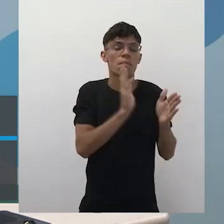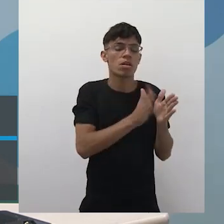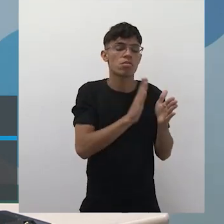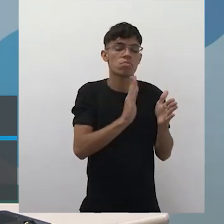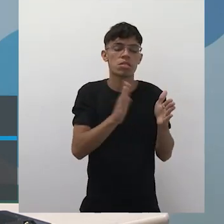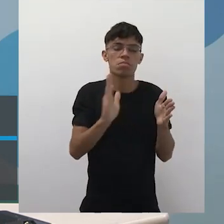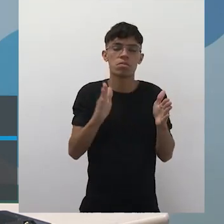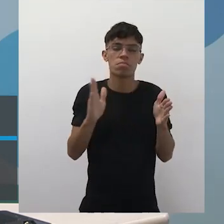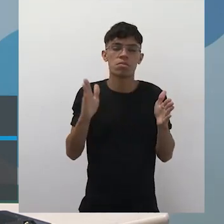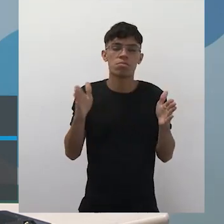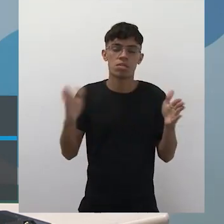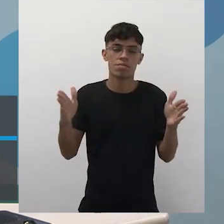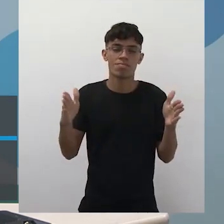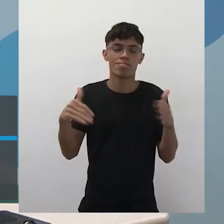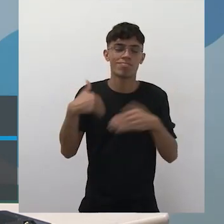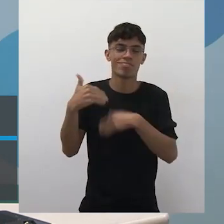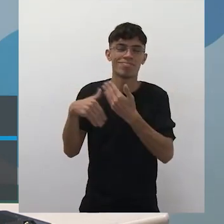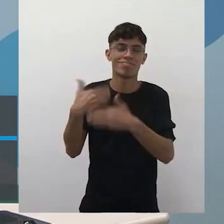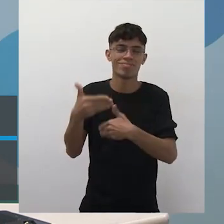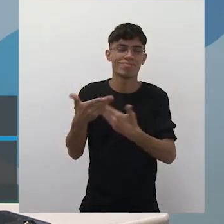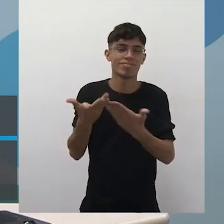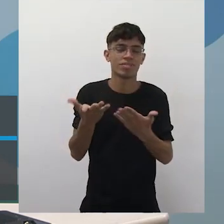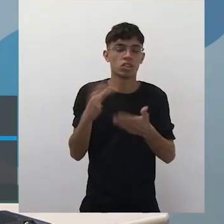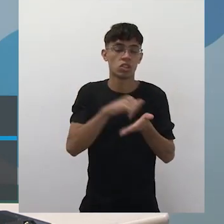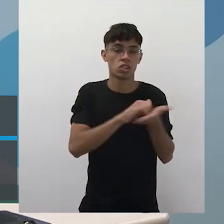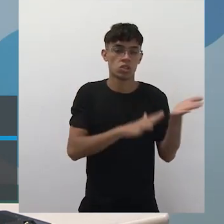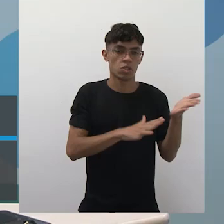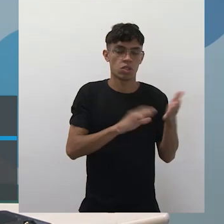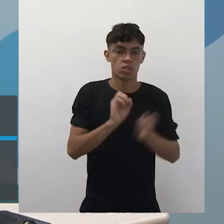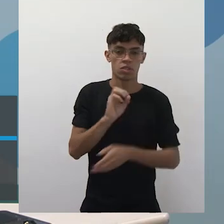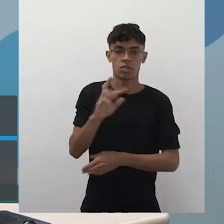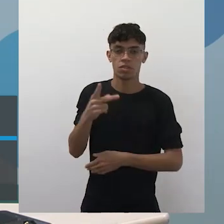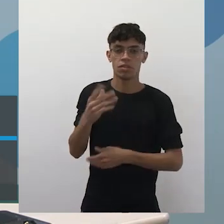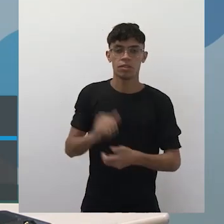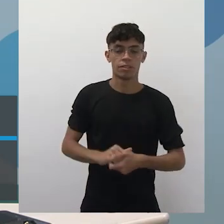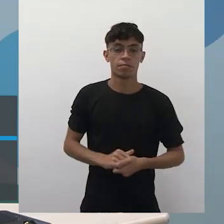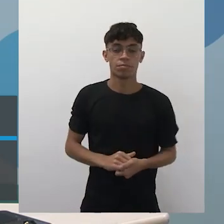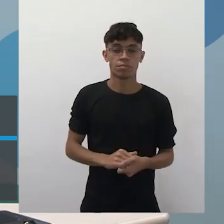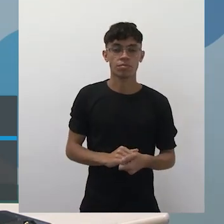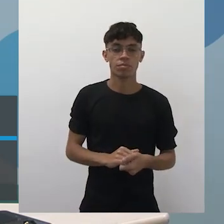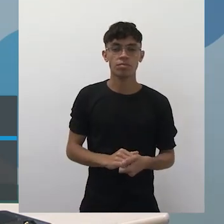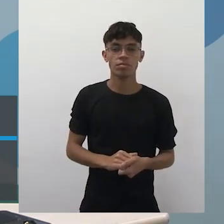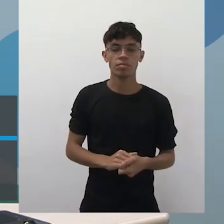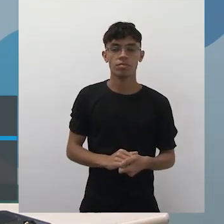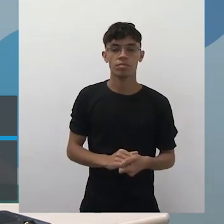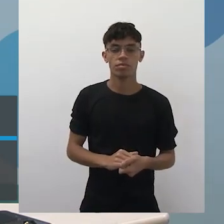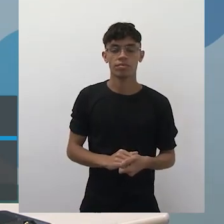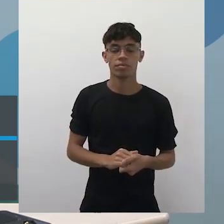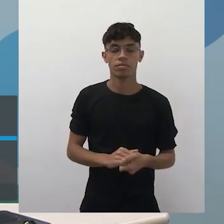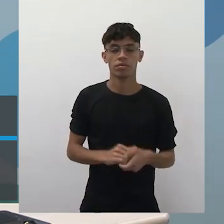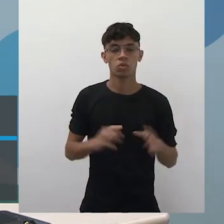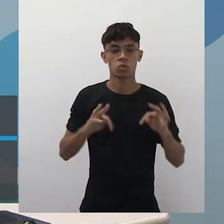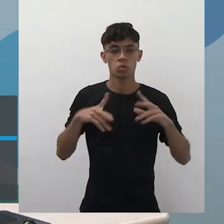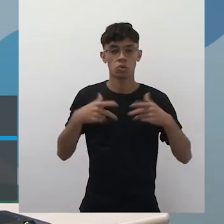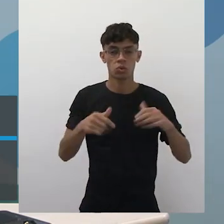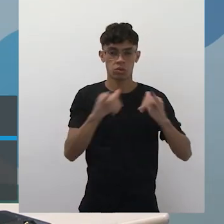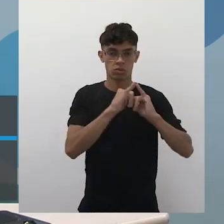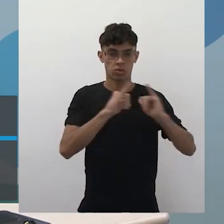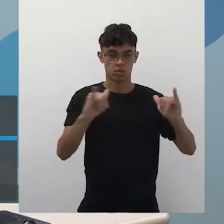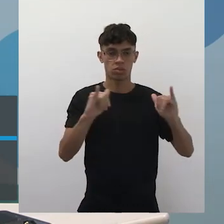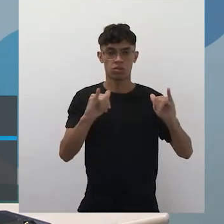etapas durante as sequências de atividades. Tá? Então, diante de tudo isso que nós destacamos, nós vamos agora